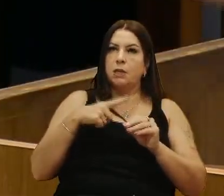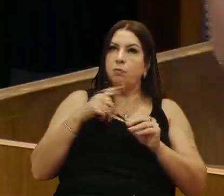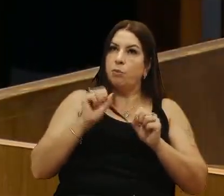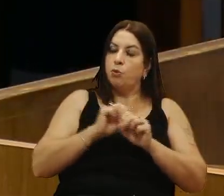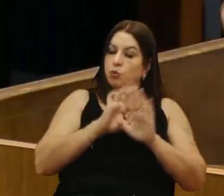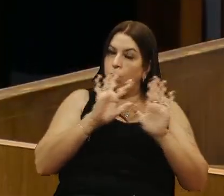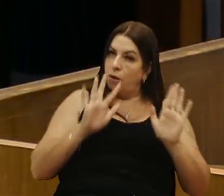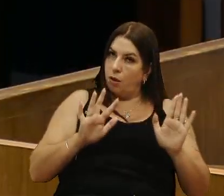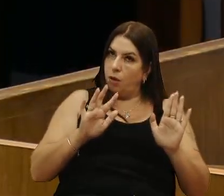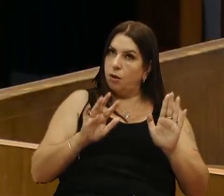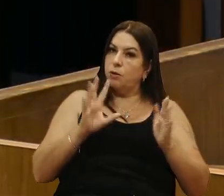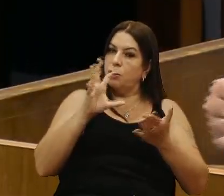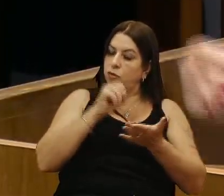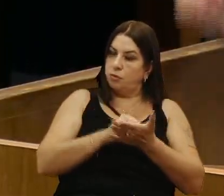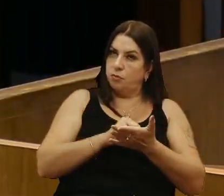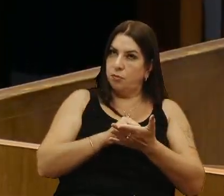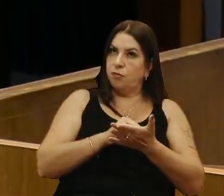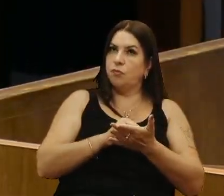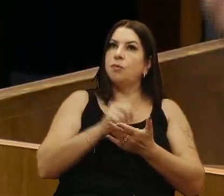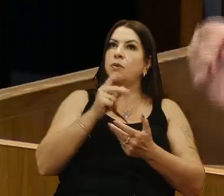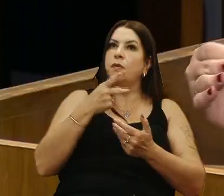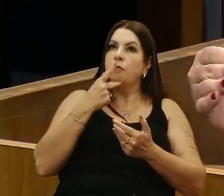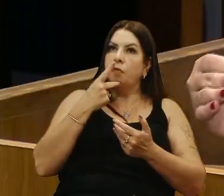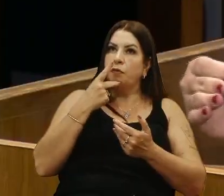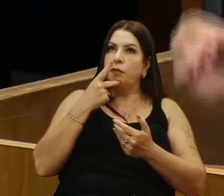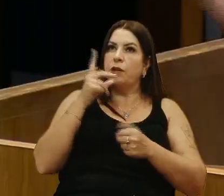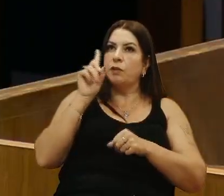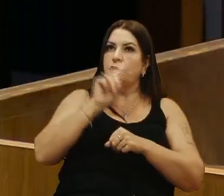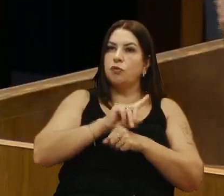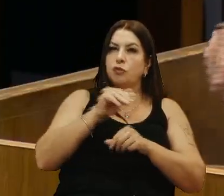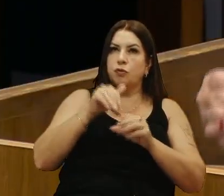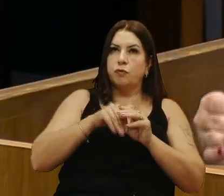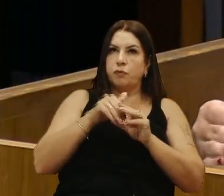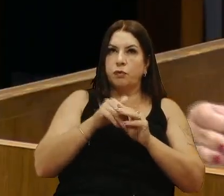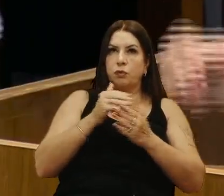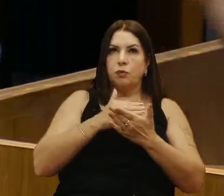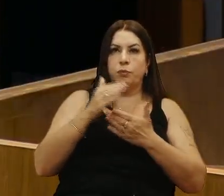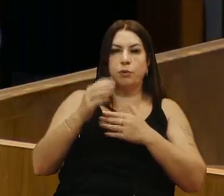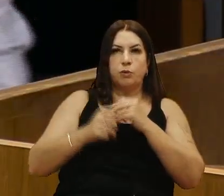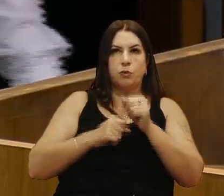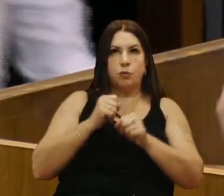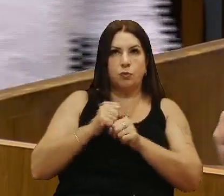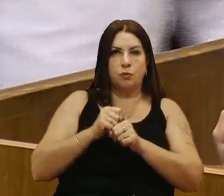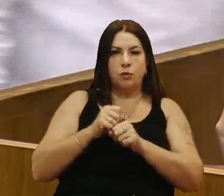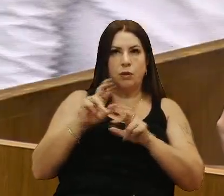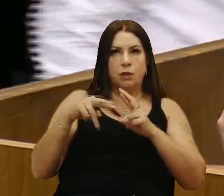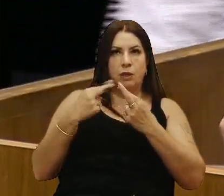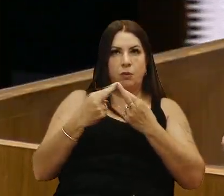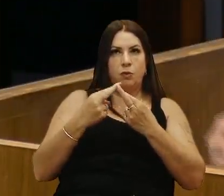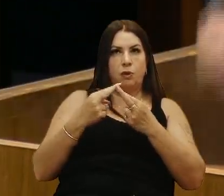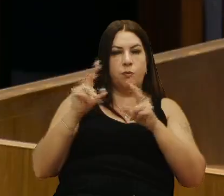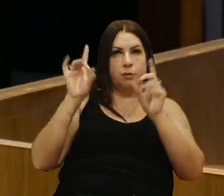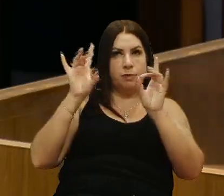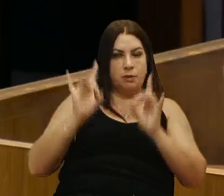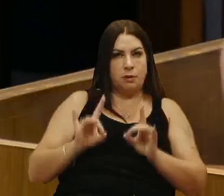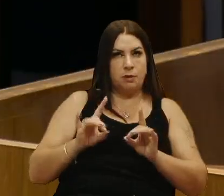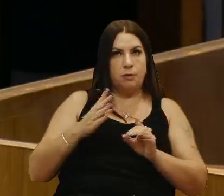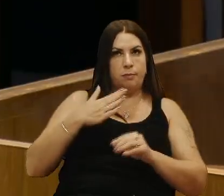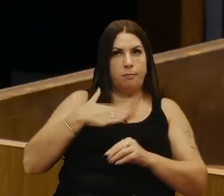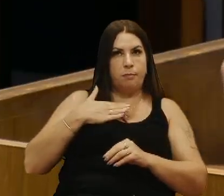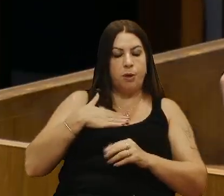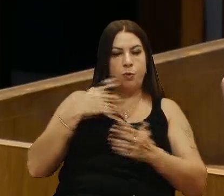isso muito registrado e falei no dia da votação, no início do ano, na sessão extraordinária, que o